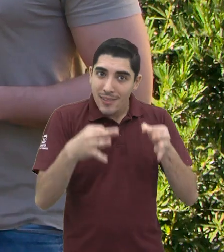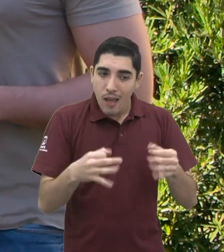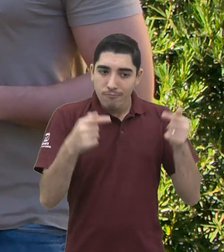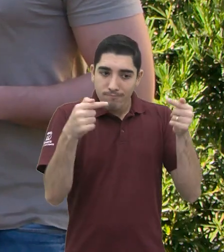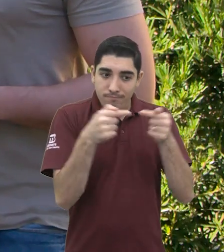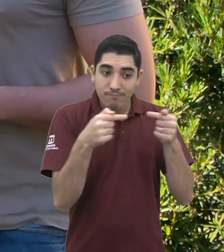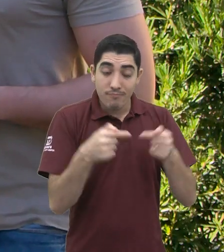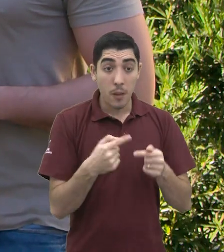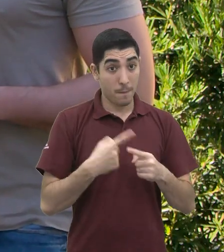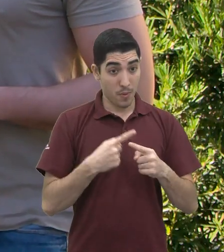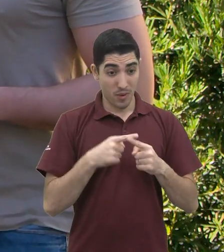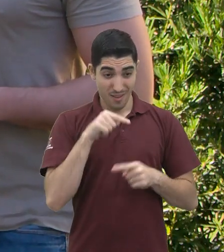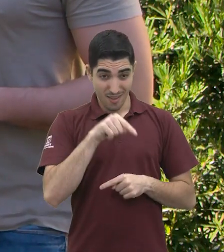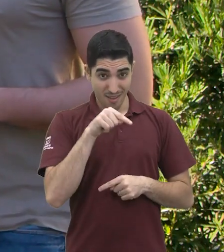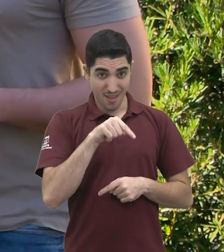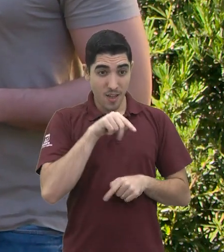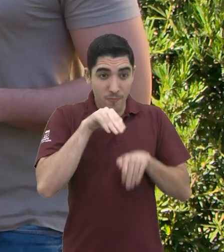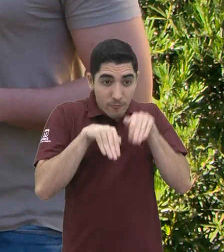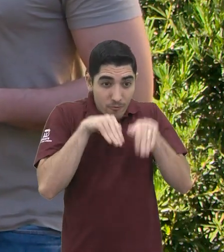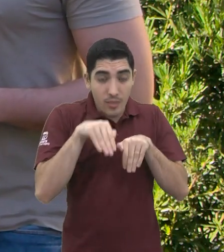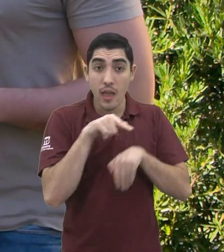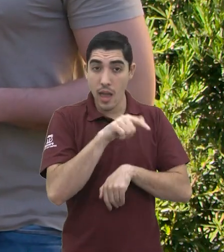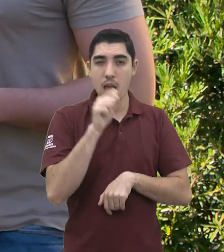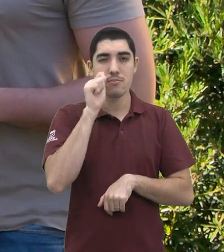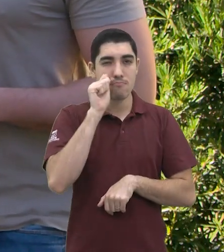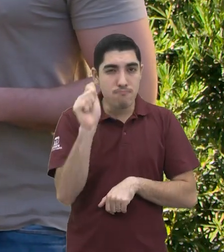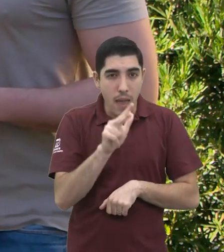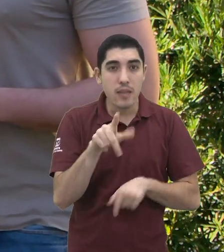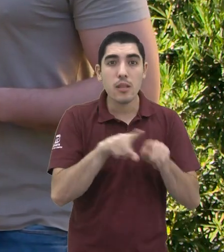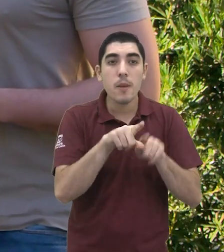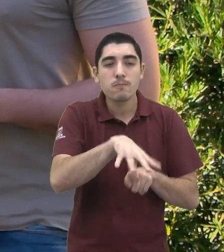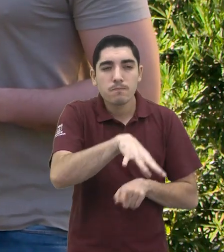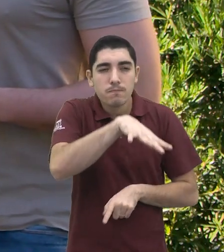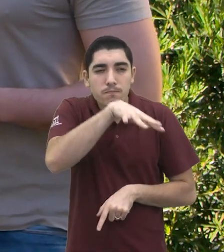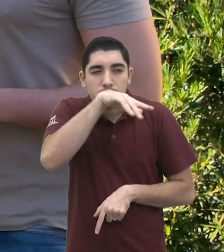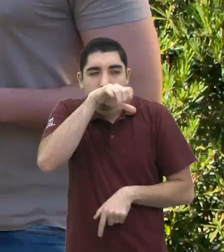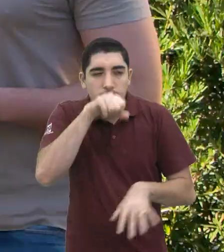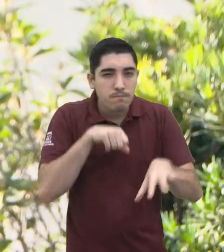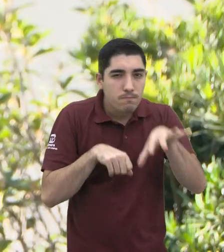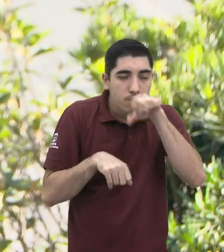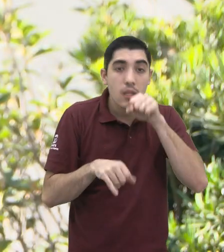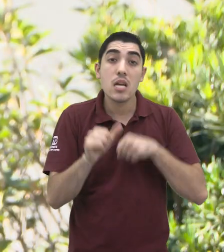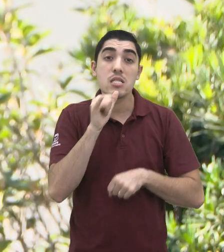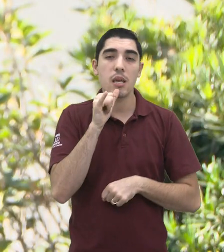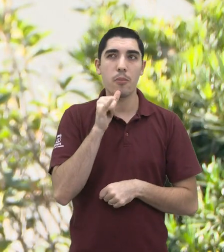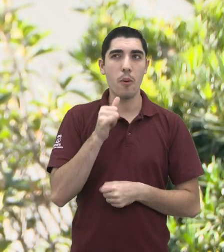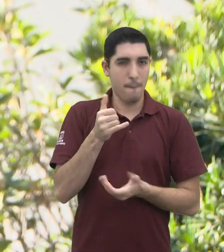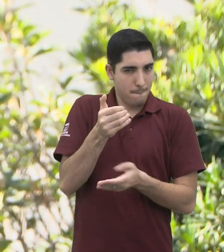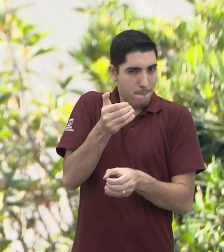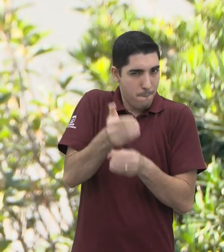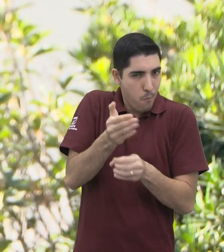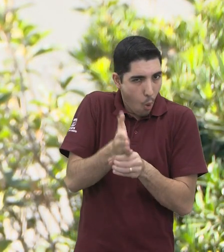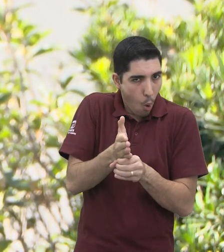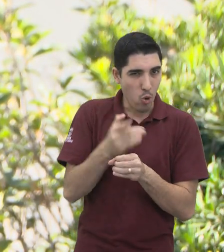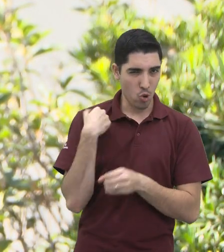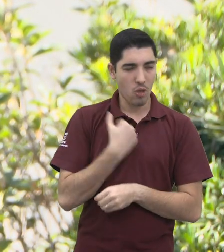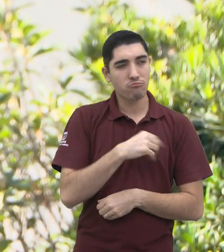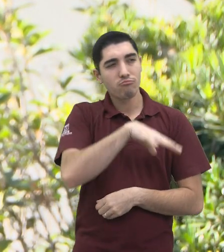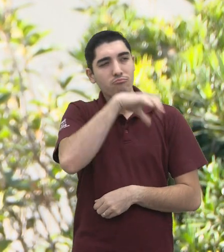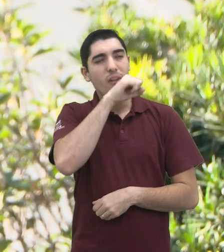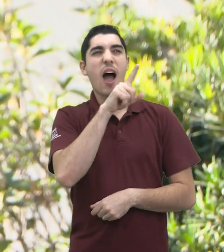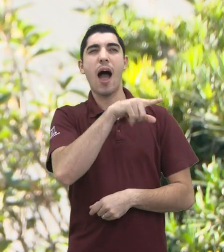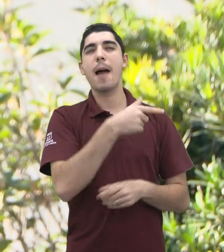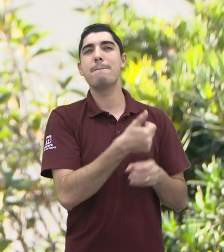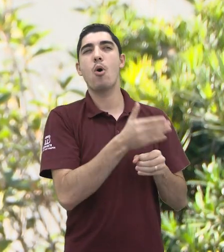temperatura correta. Porque esses animais aqui, eles são muito inteligentes na questão olfativa. O que isso quer dizer? A gente sente o cheiro de um bolo, a gente